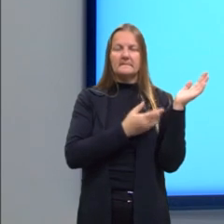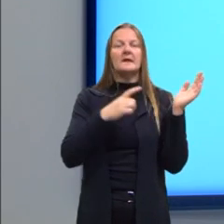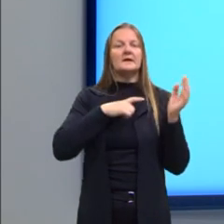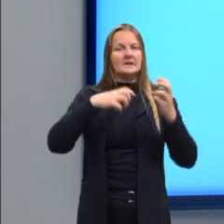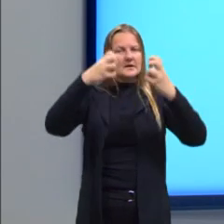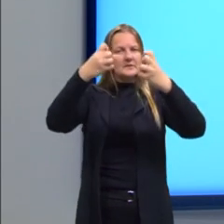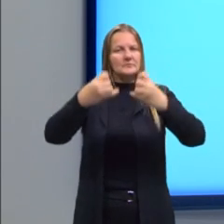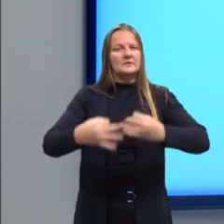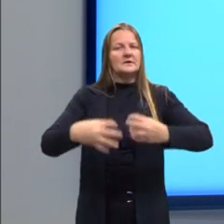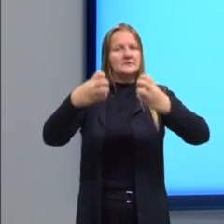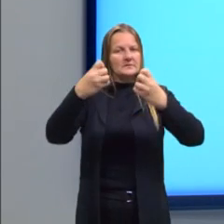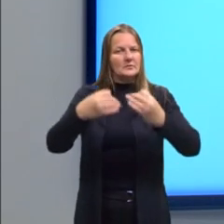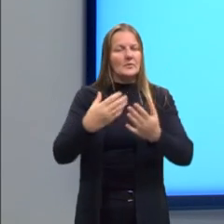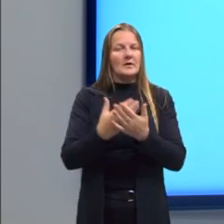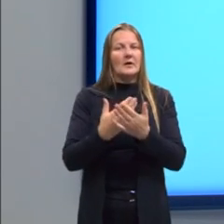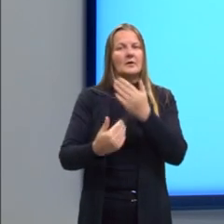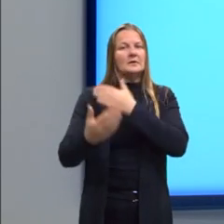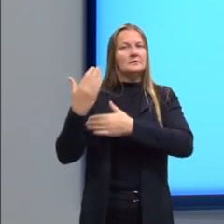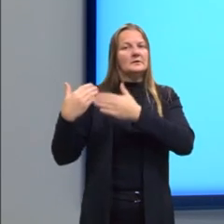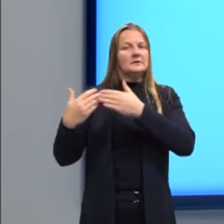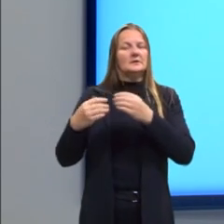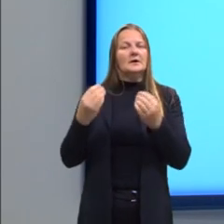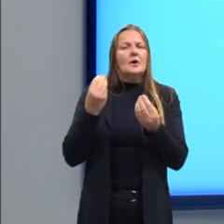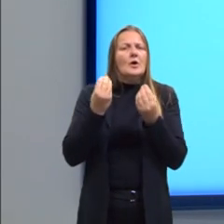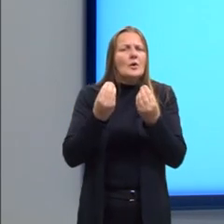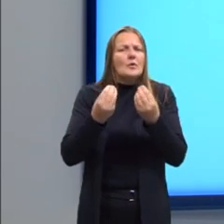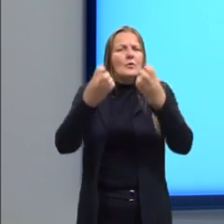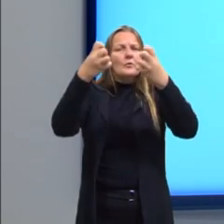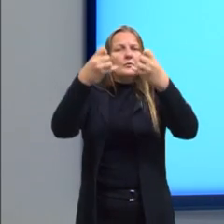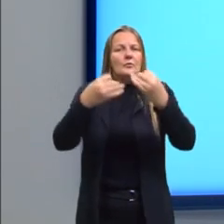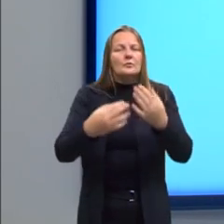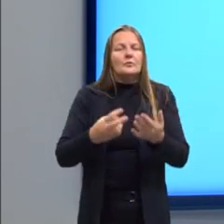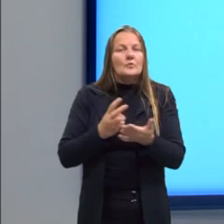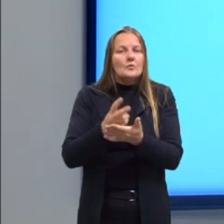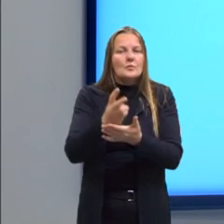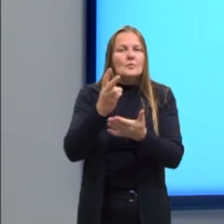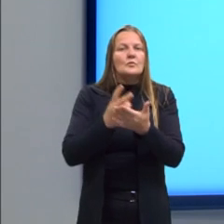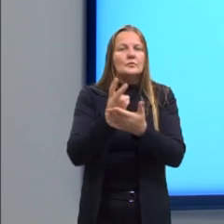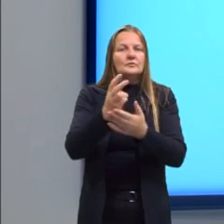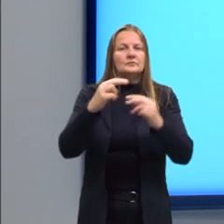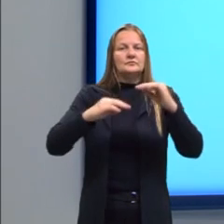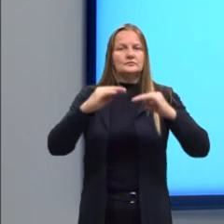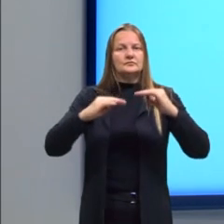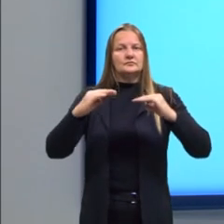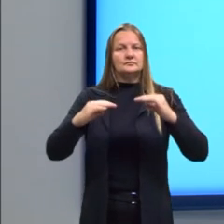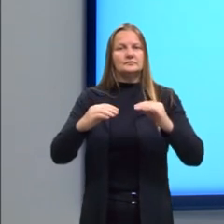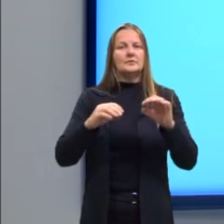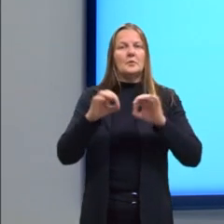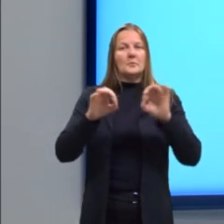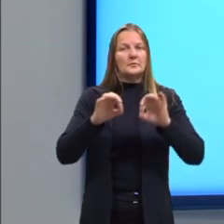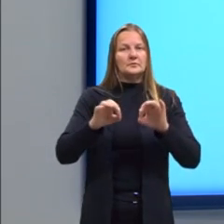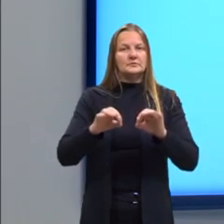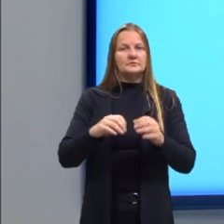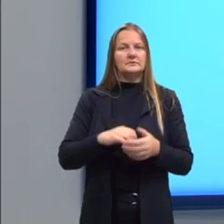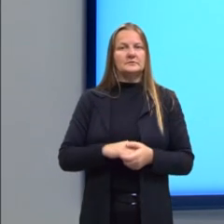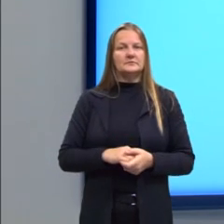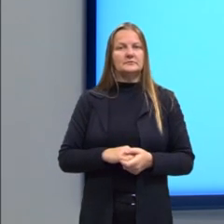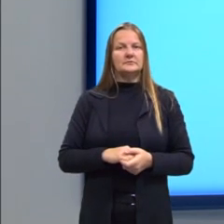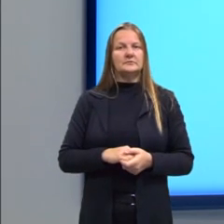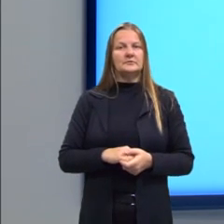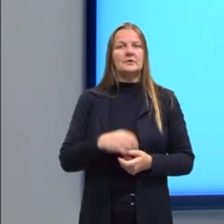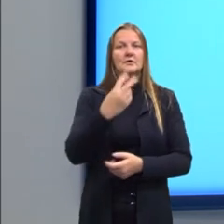outros vídeos tá de como chega Nessa constante nos vídeos anteriores do projeto do